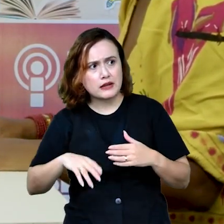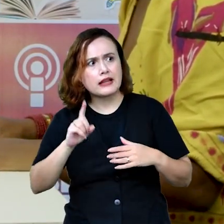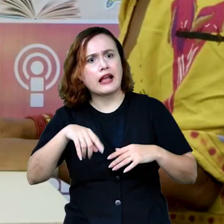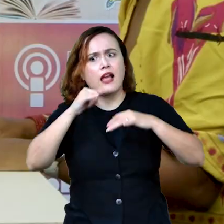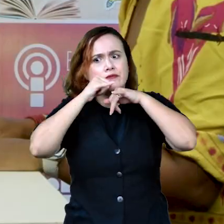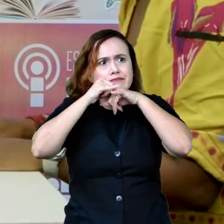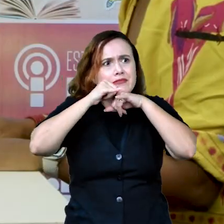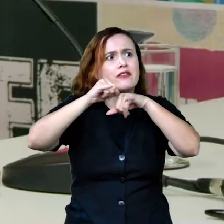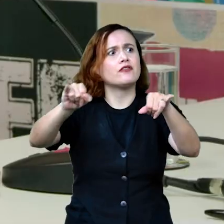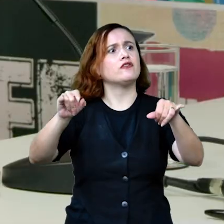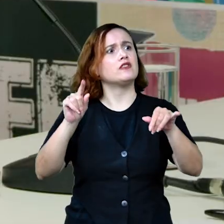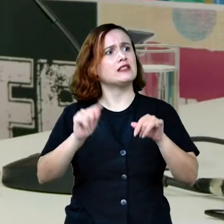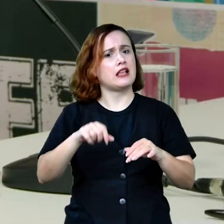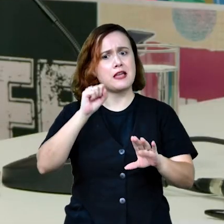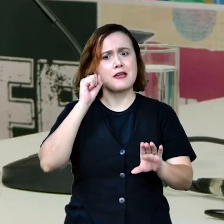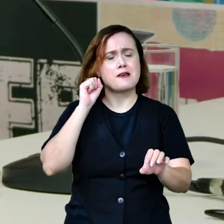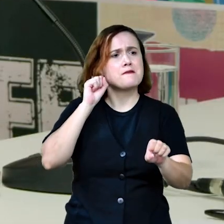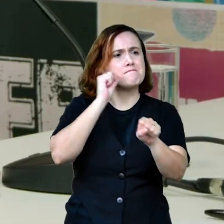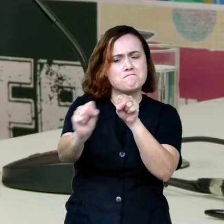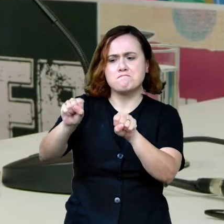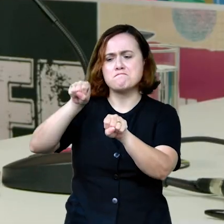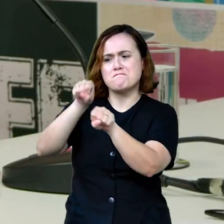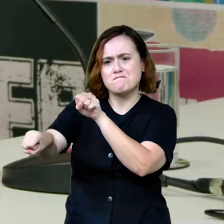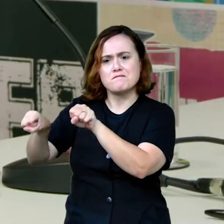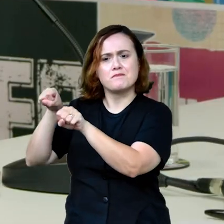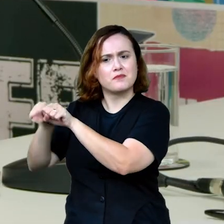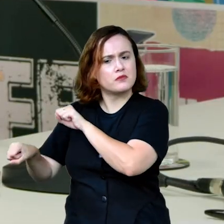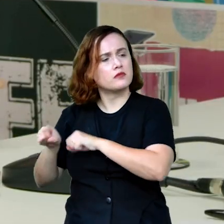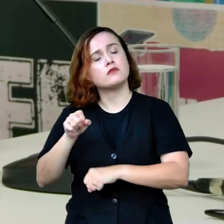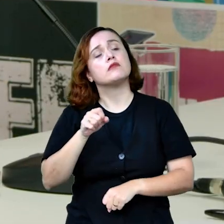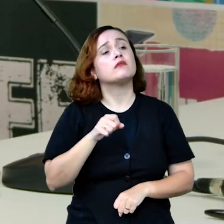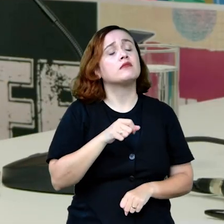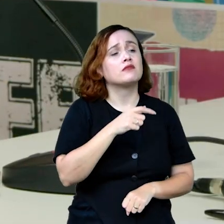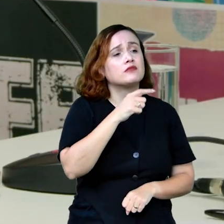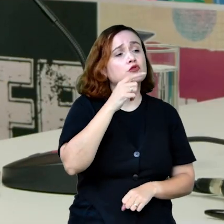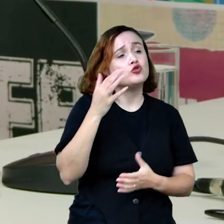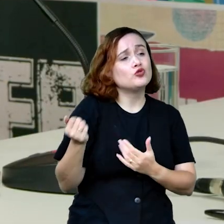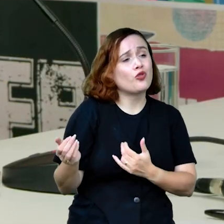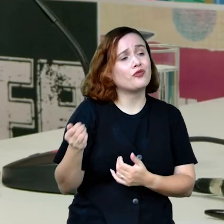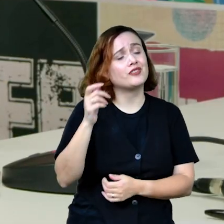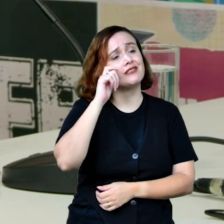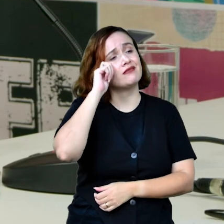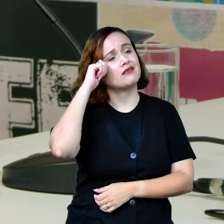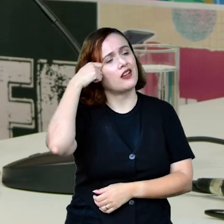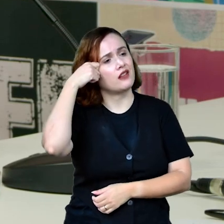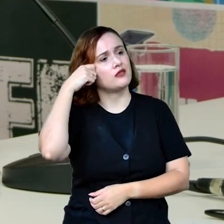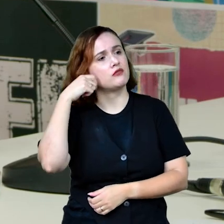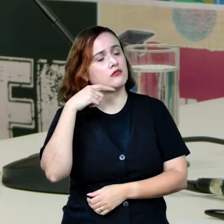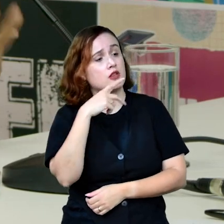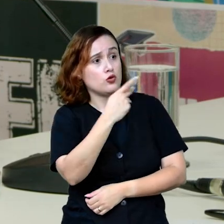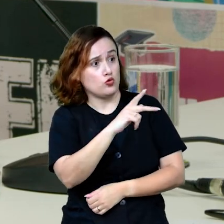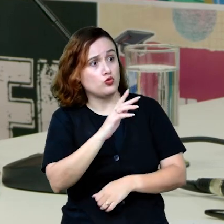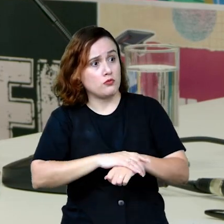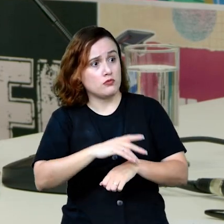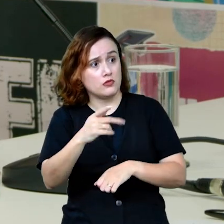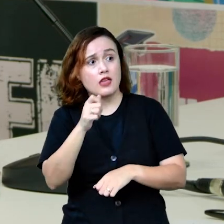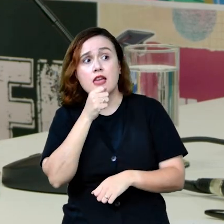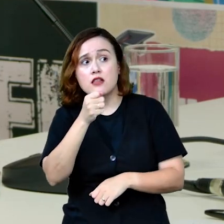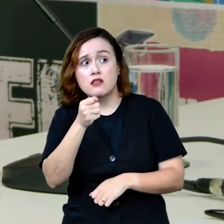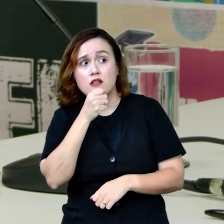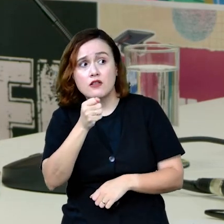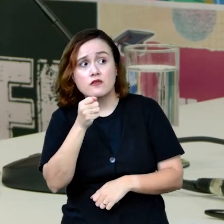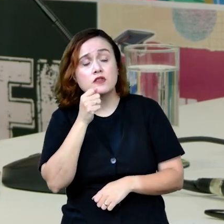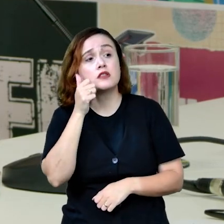negra, principalmente os jovens. Você analisa o extermínio pela perspectiva das mães que tiveram seus filhos assassinados e também fala um pouco sobre